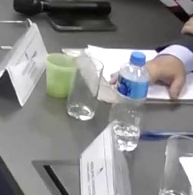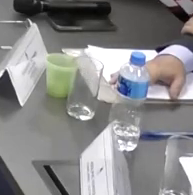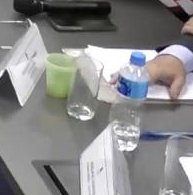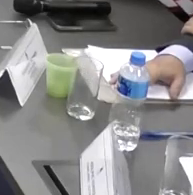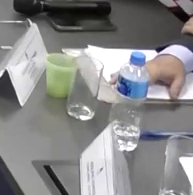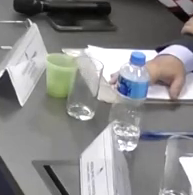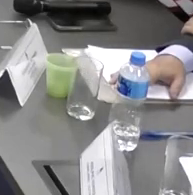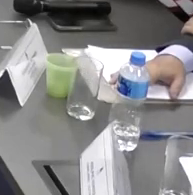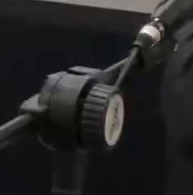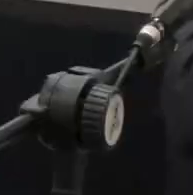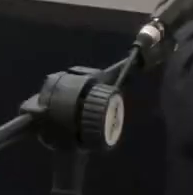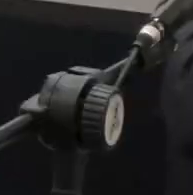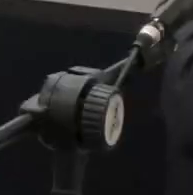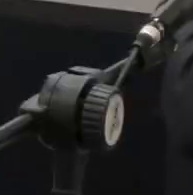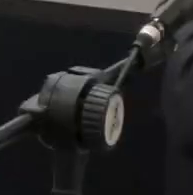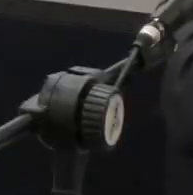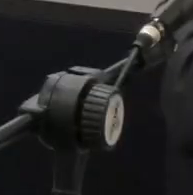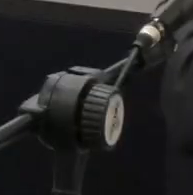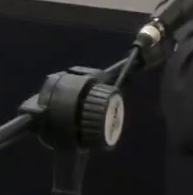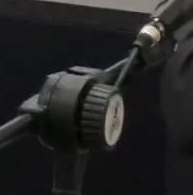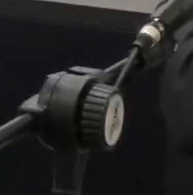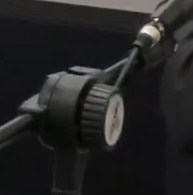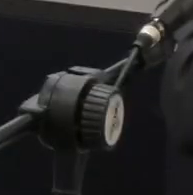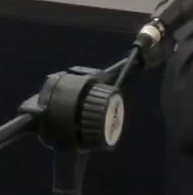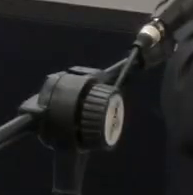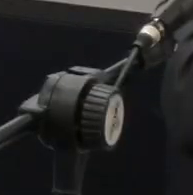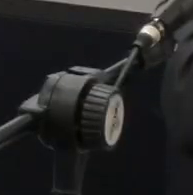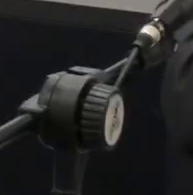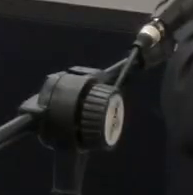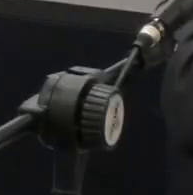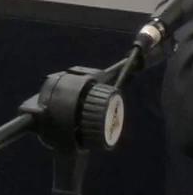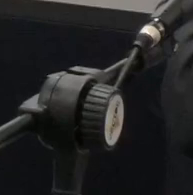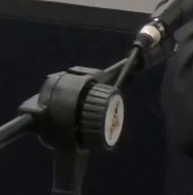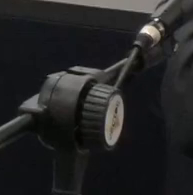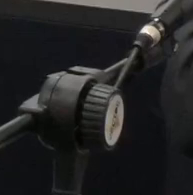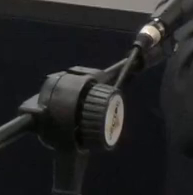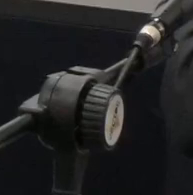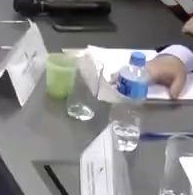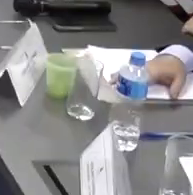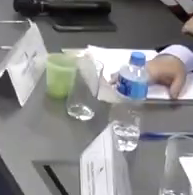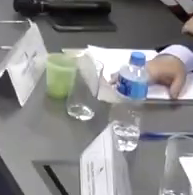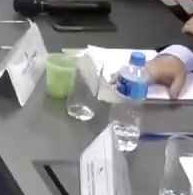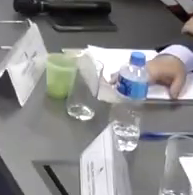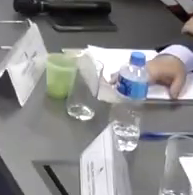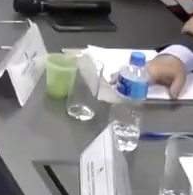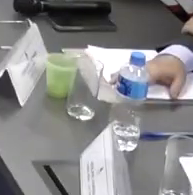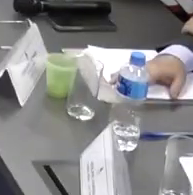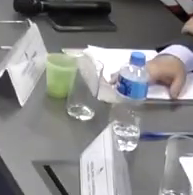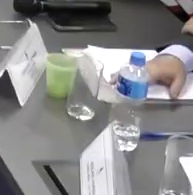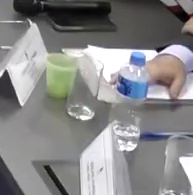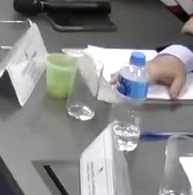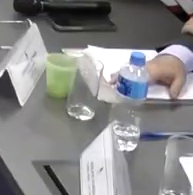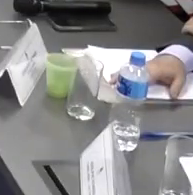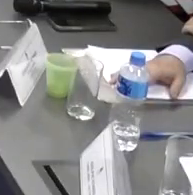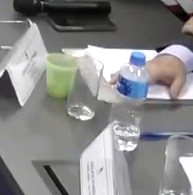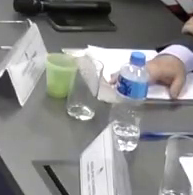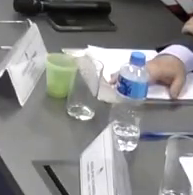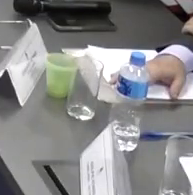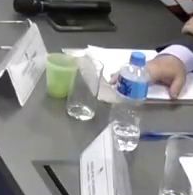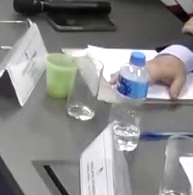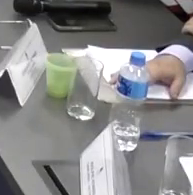deputado Thiago o Rangel no sentido de convidar para essa audiência o secretário Estadual de transporte como vota